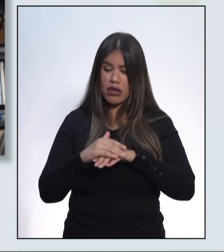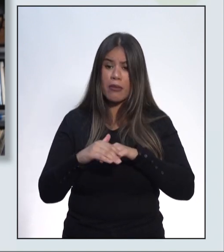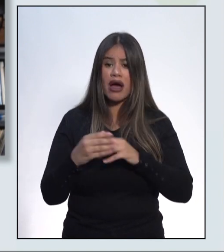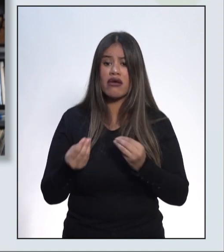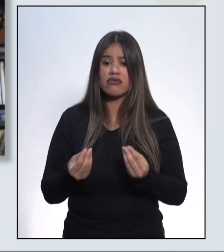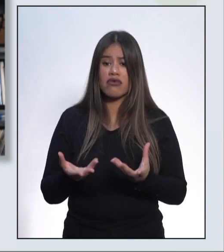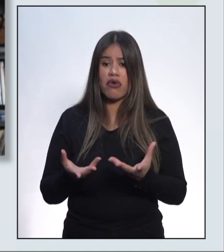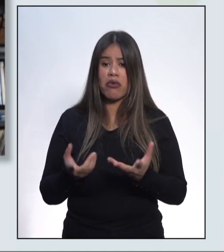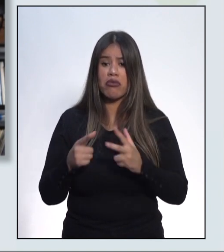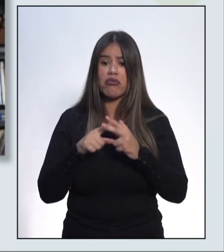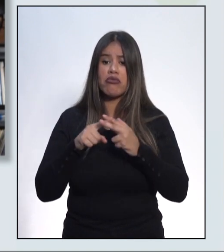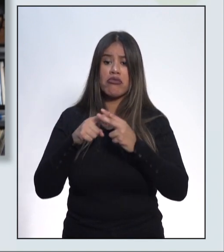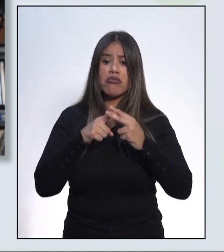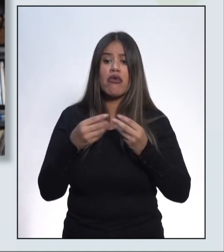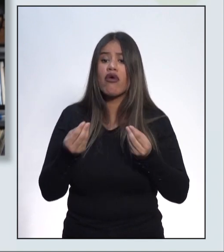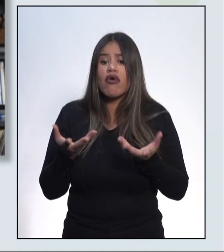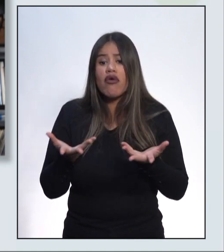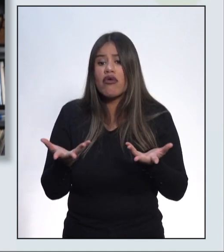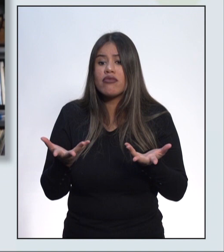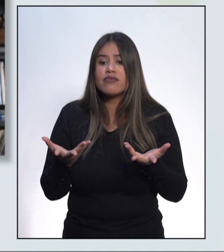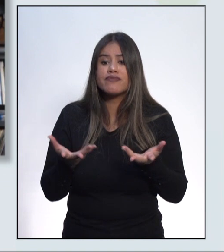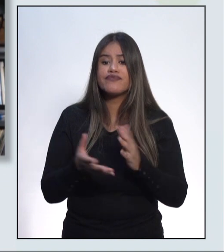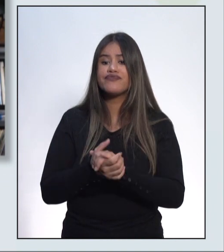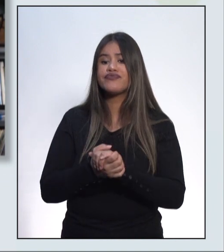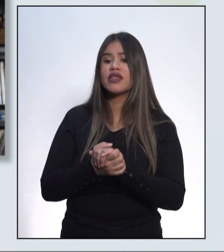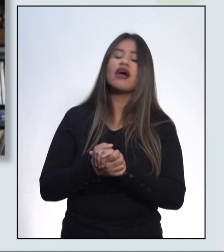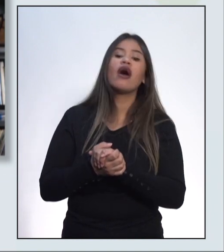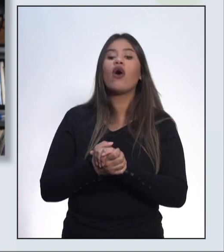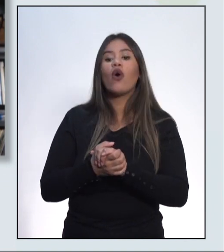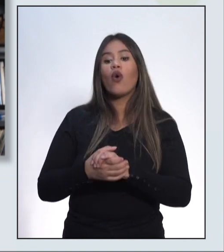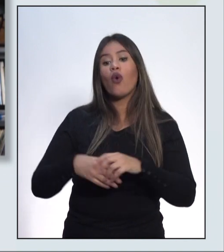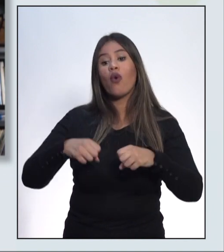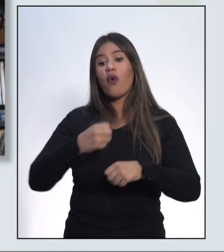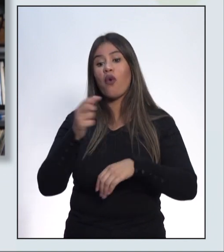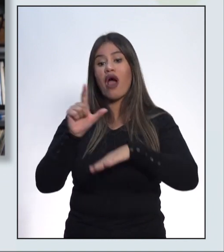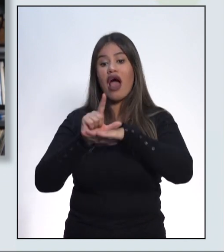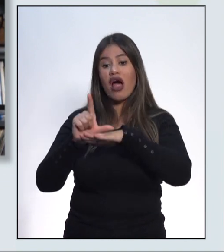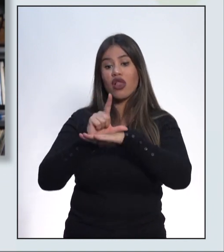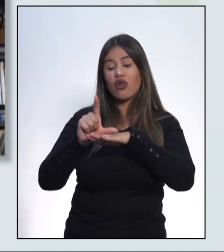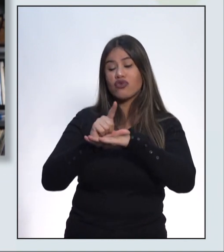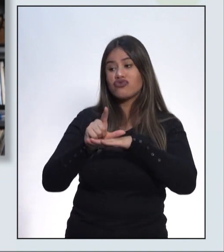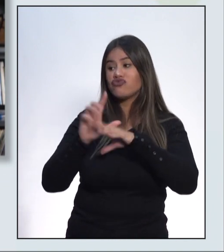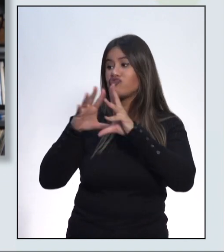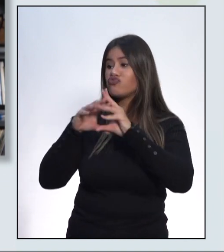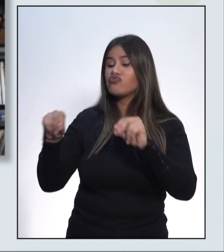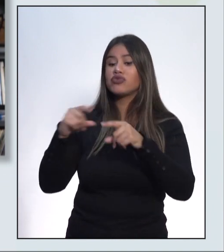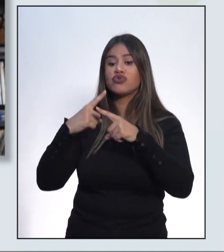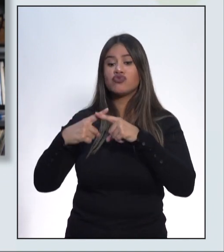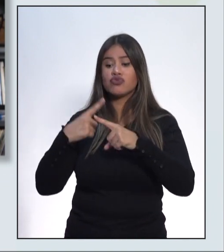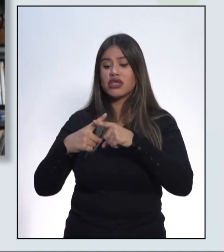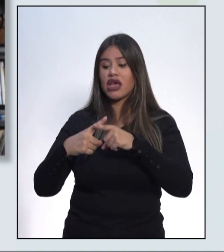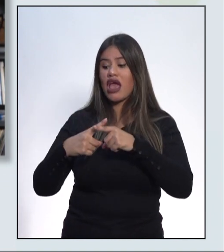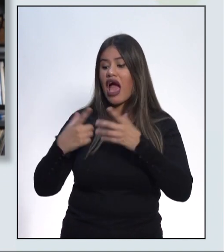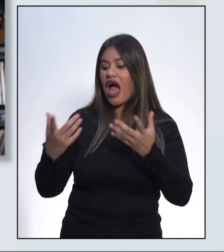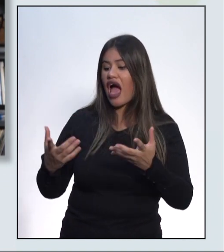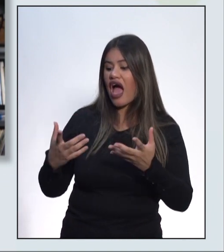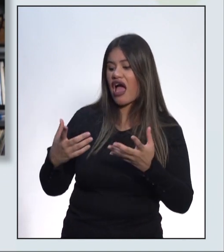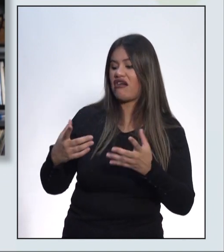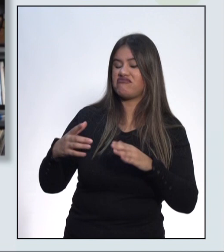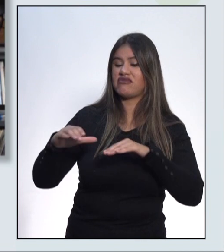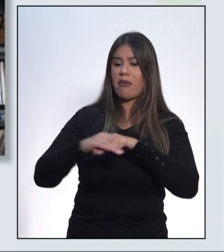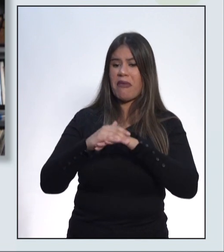vai consertar? Ou será que ele está desaparecendo porque ninguém mais conserta os sapatos, as pessoas preferem comprar um sapato